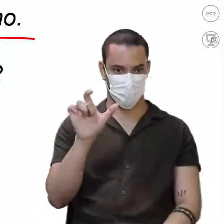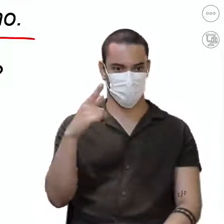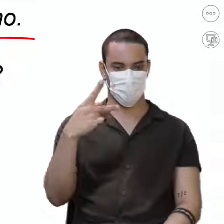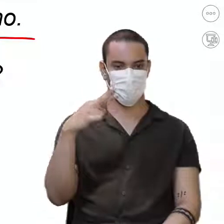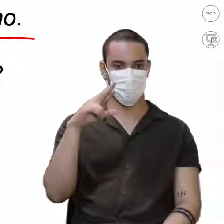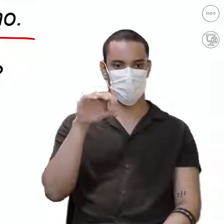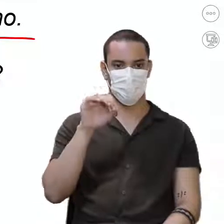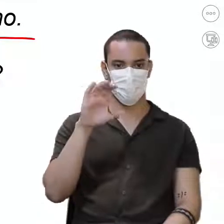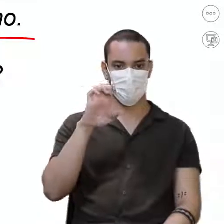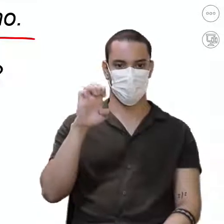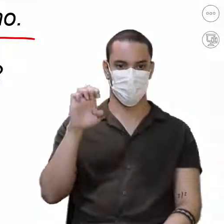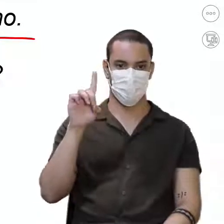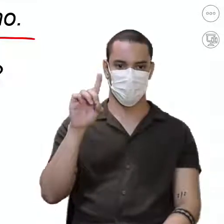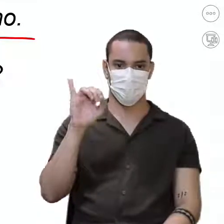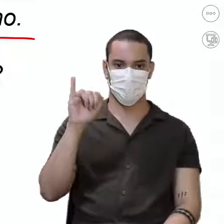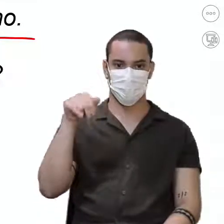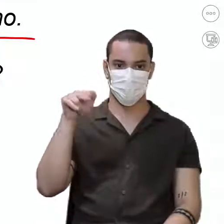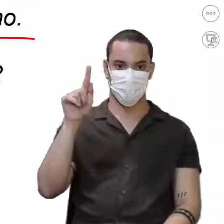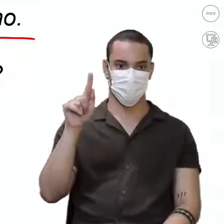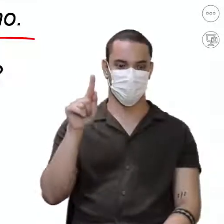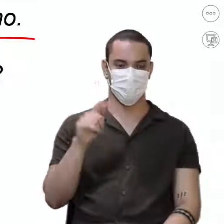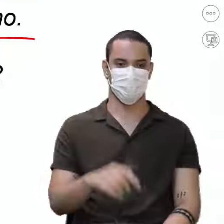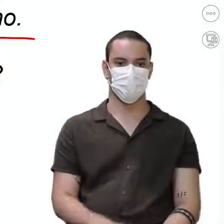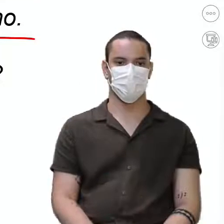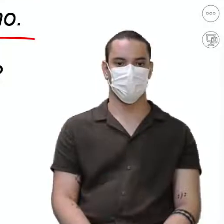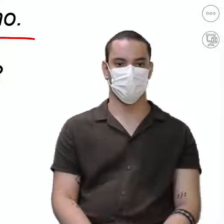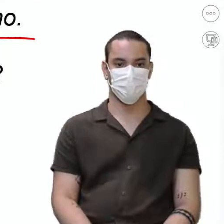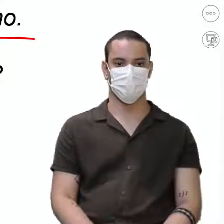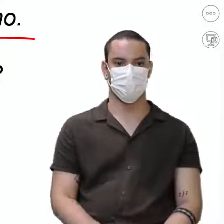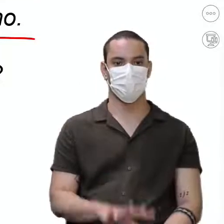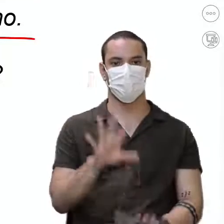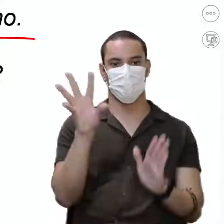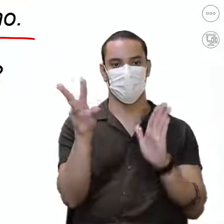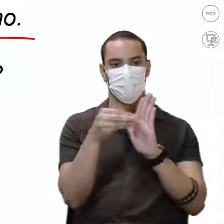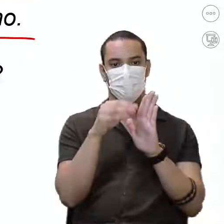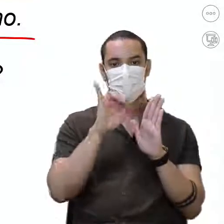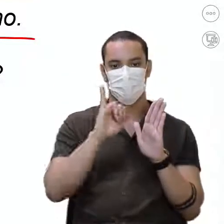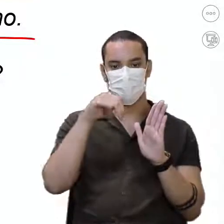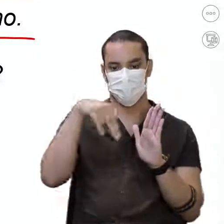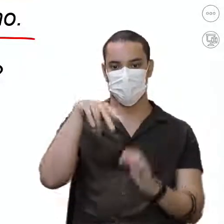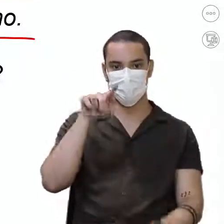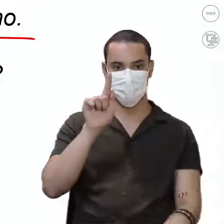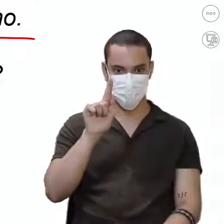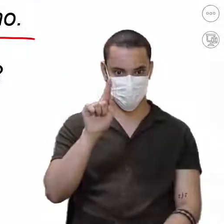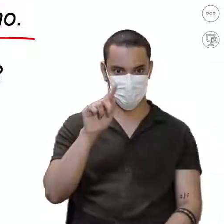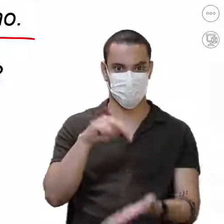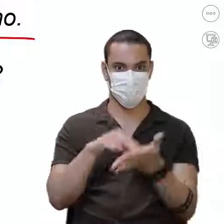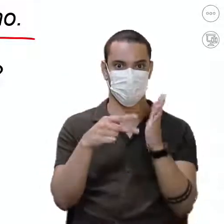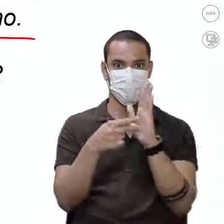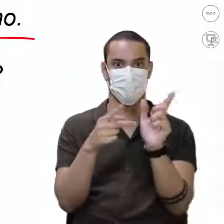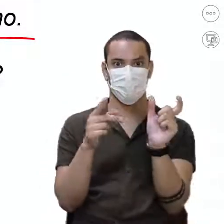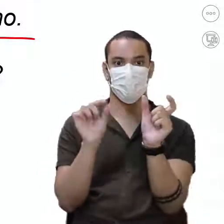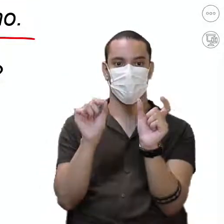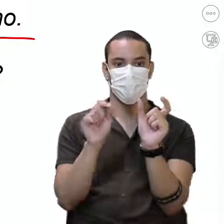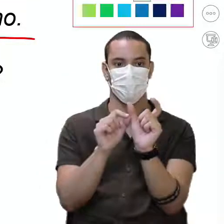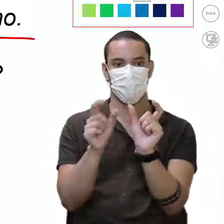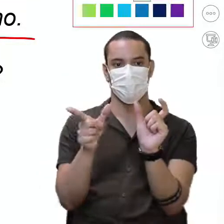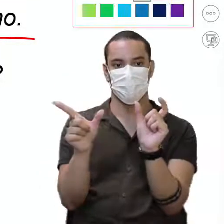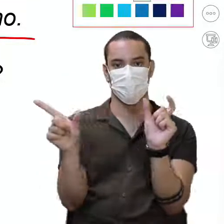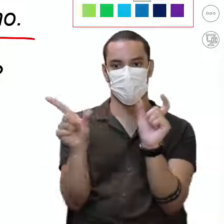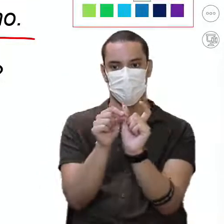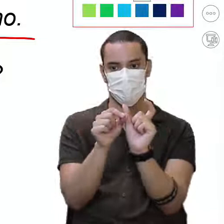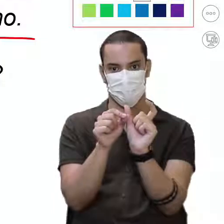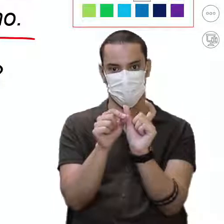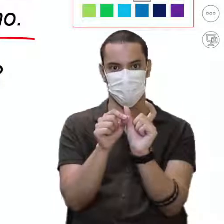proceeding. O que mudou? Depois do D, eu acrescentei esse ing, que é esse sufixo que dá a ideia